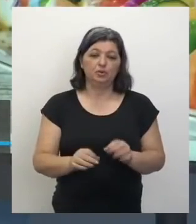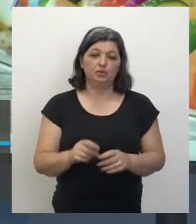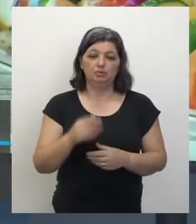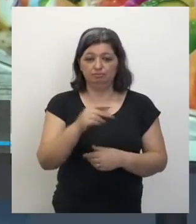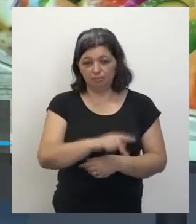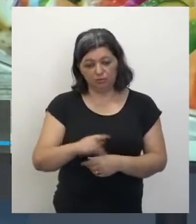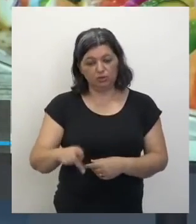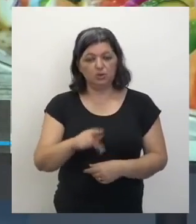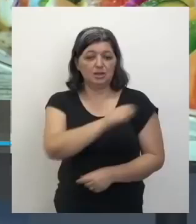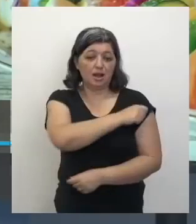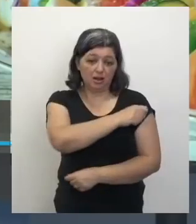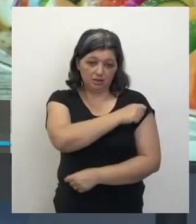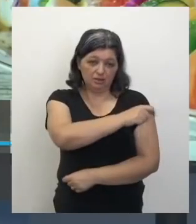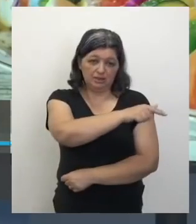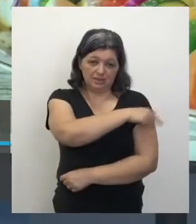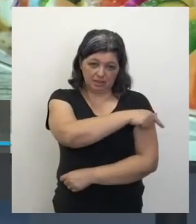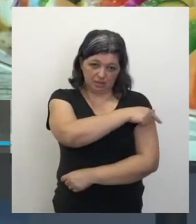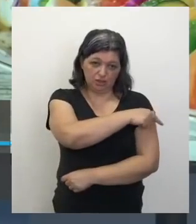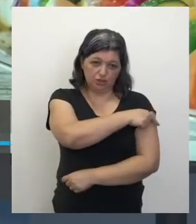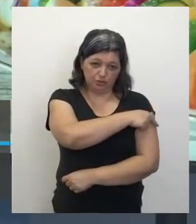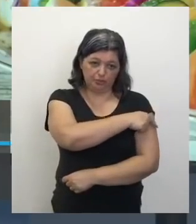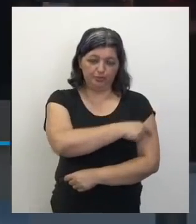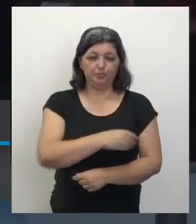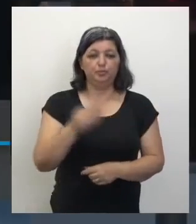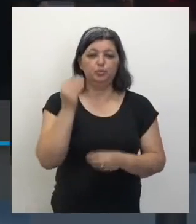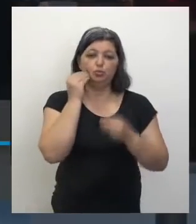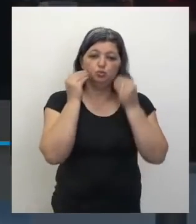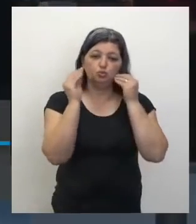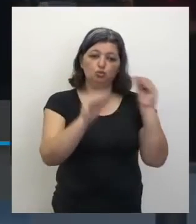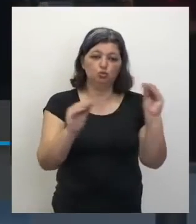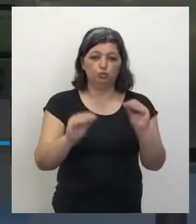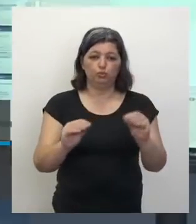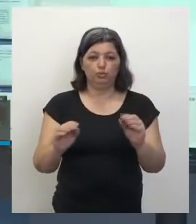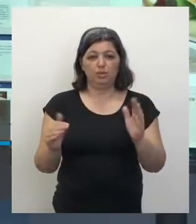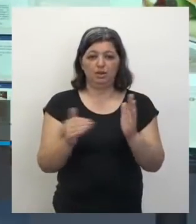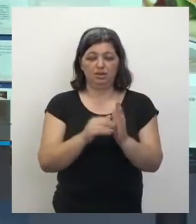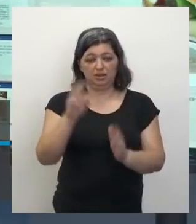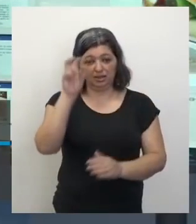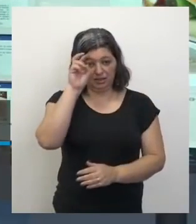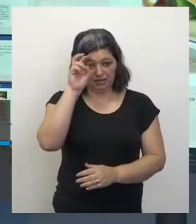professores e alunos, 7º ano. Beijo para vocês. Até quinta.